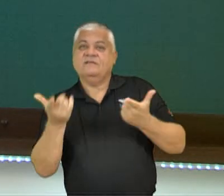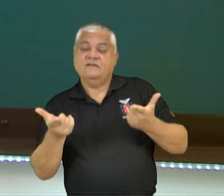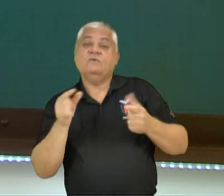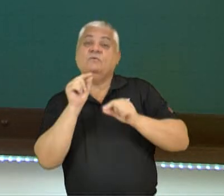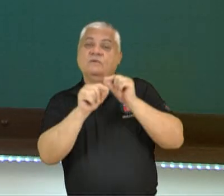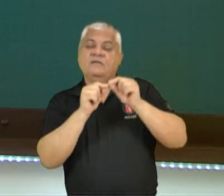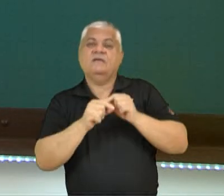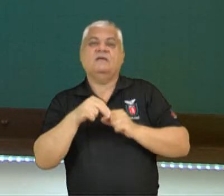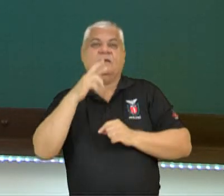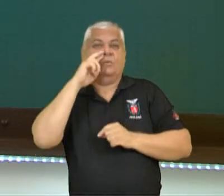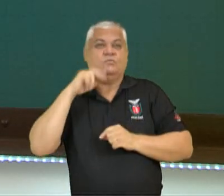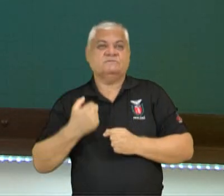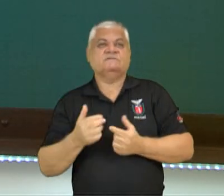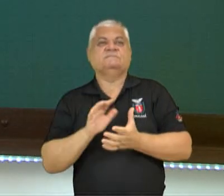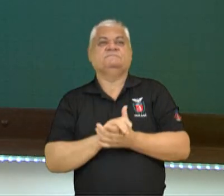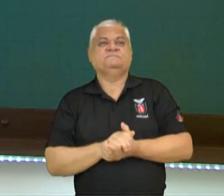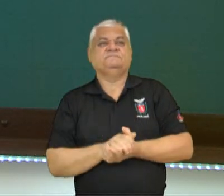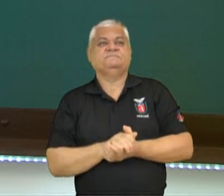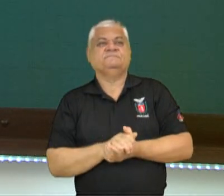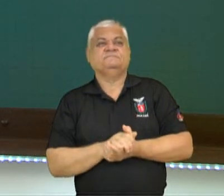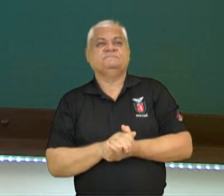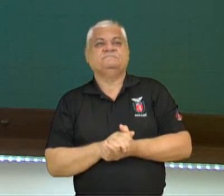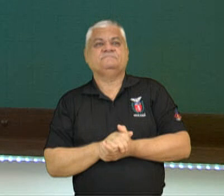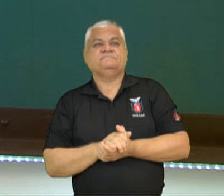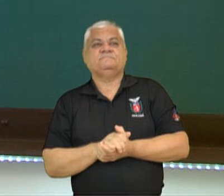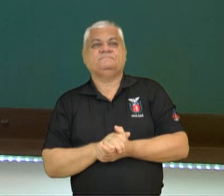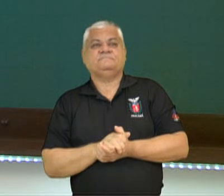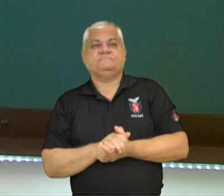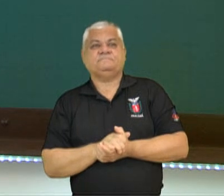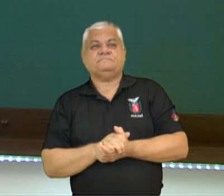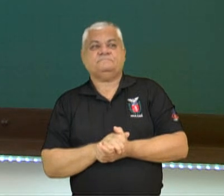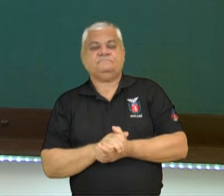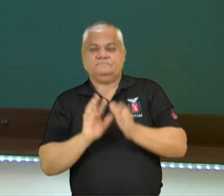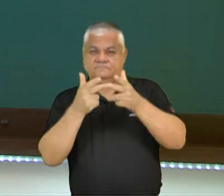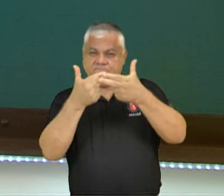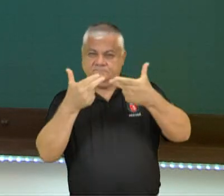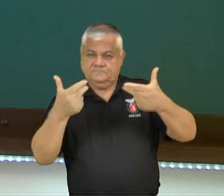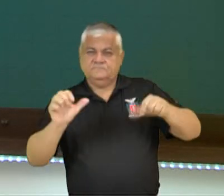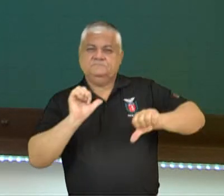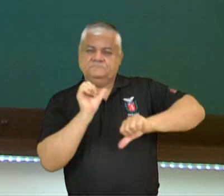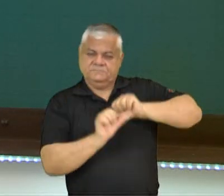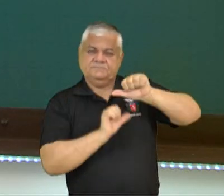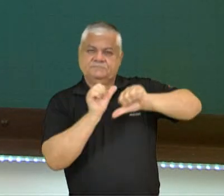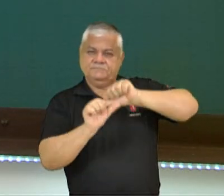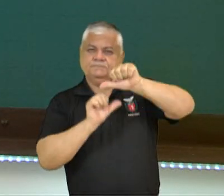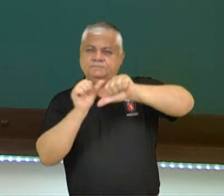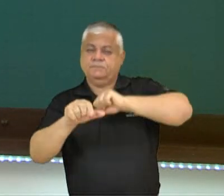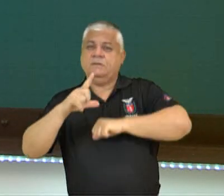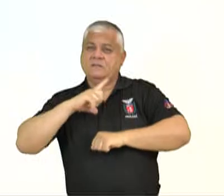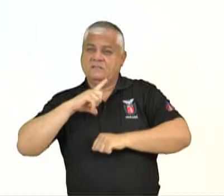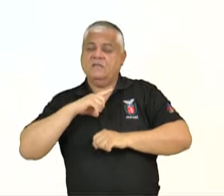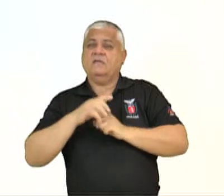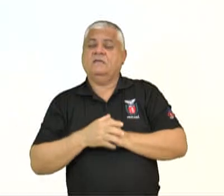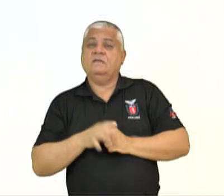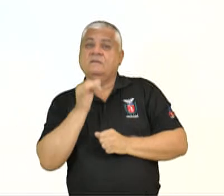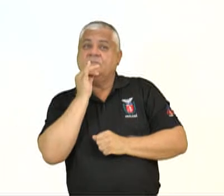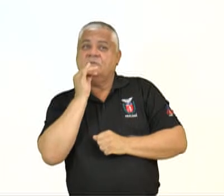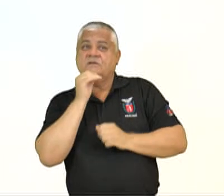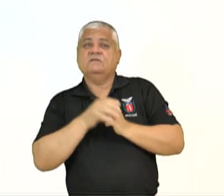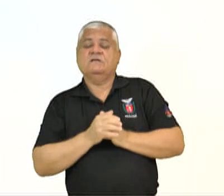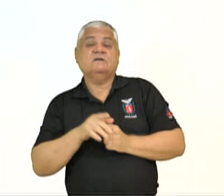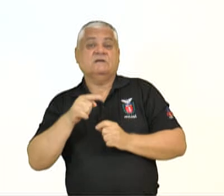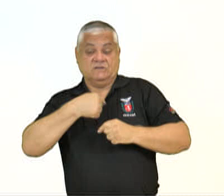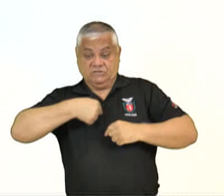a União Soviética, ok? Então, algumas coisas estão mudando apesar disso daí, como por exemplo,